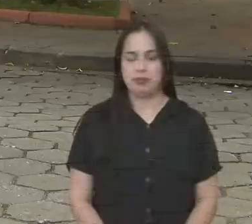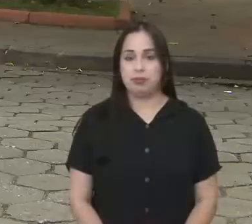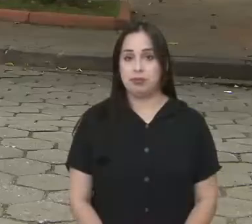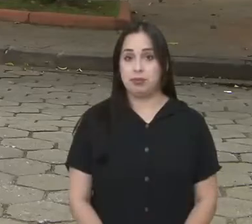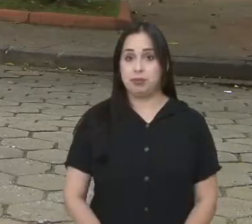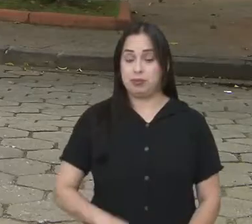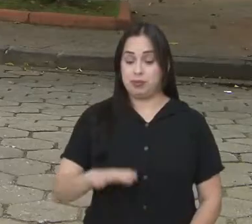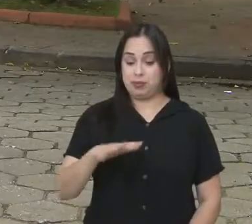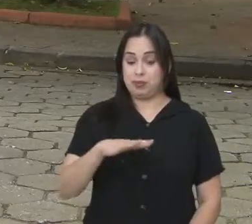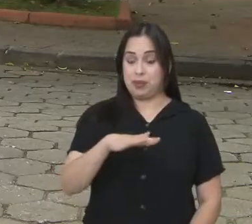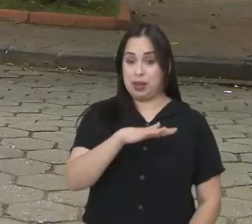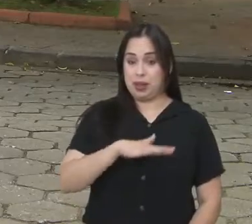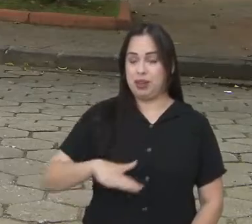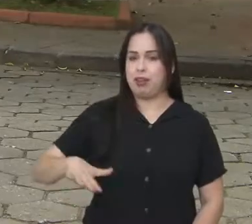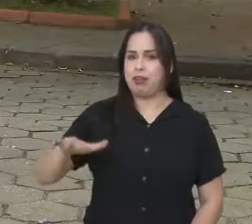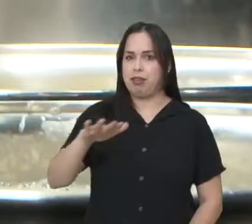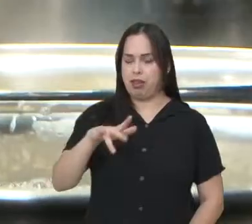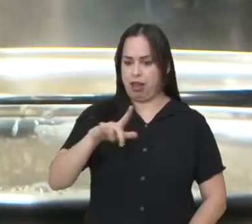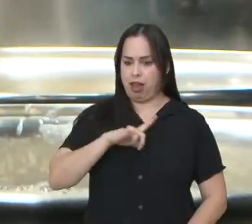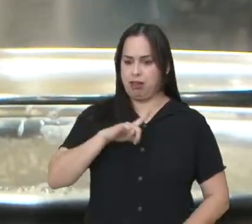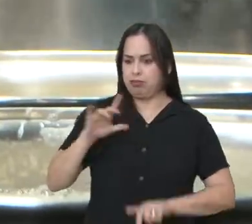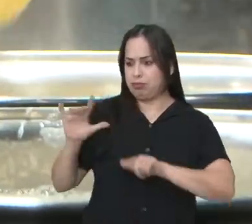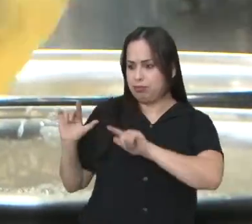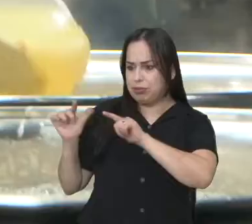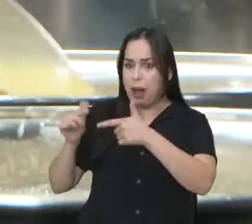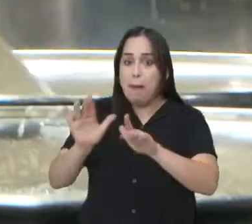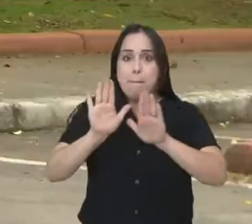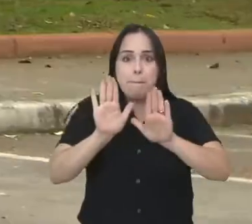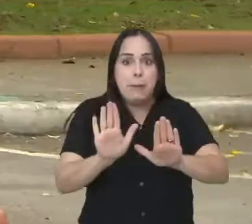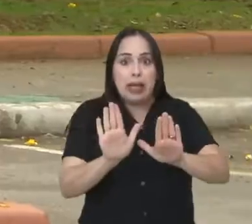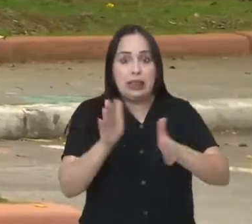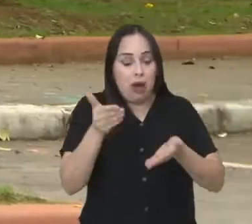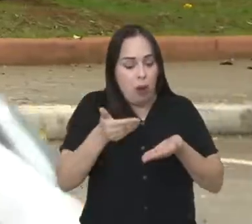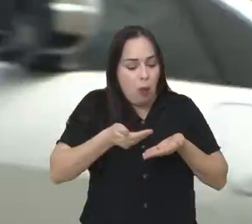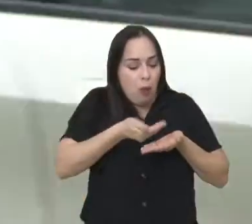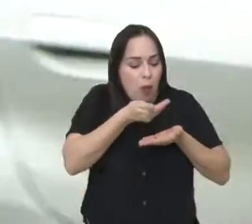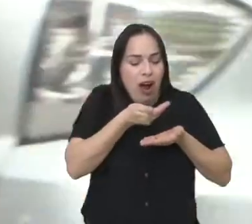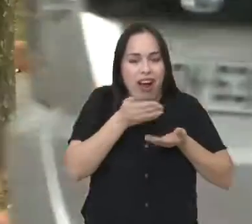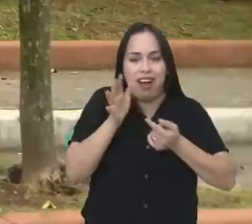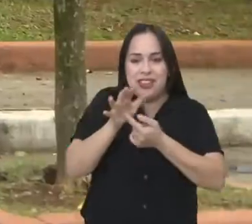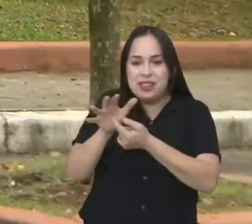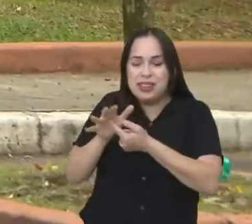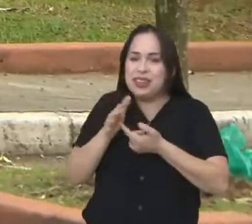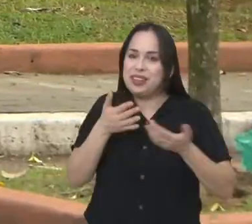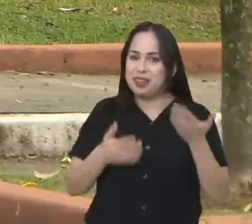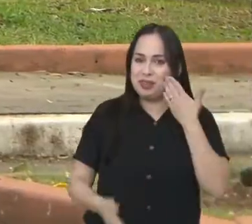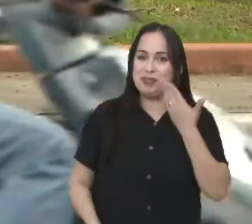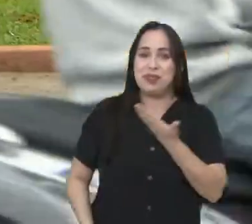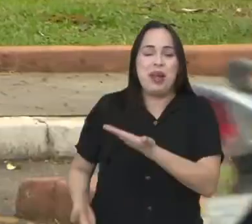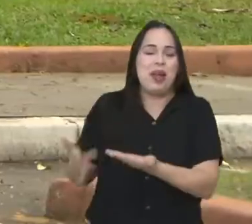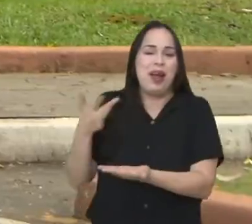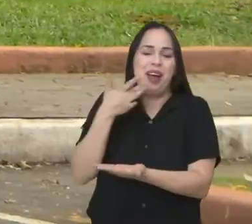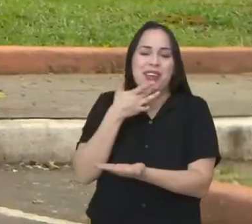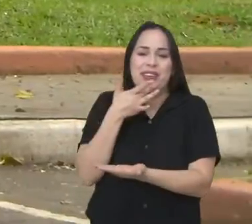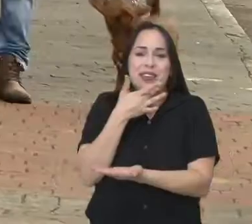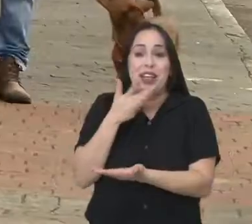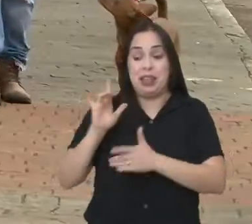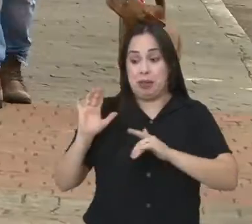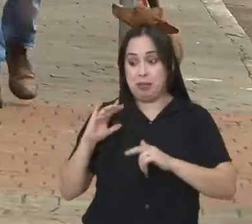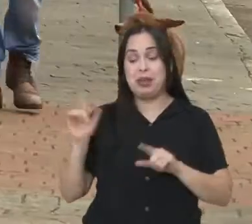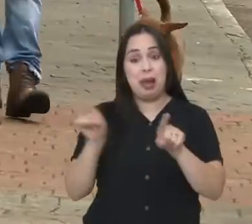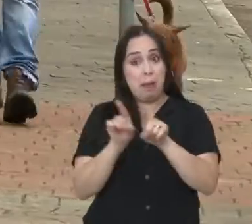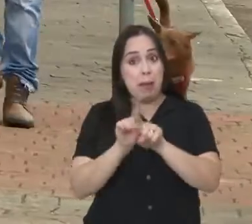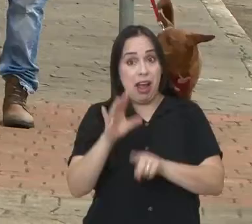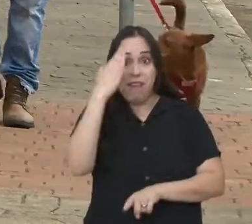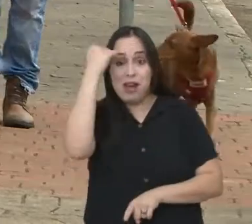A cidade tem muitas tradições, mas tomar caldinho na Praça São Dimas, sem dúvida, é uma das mais populares na